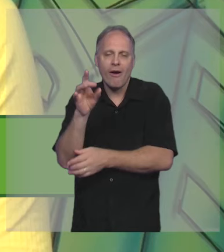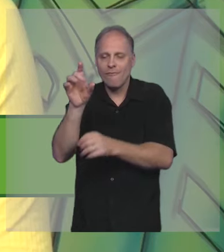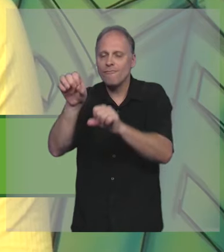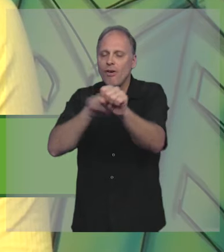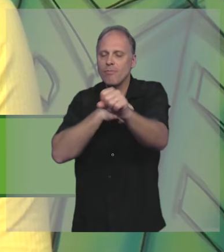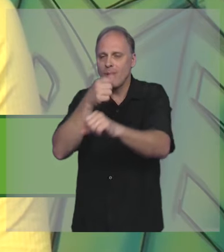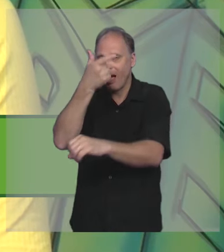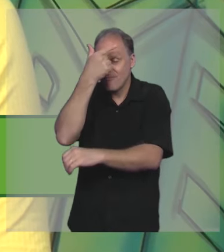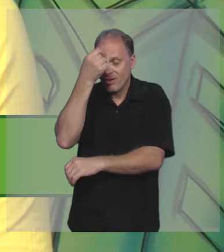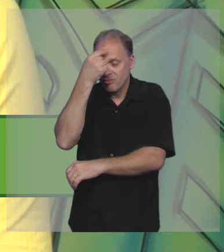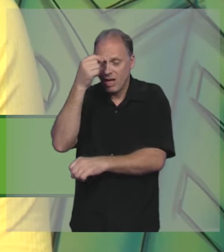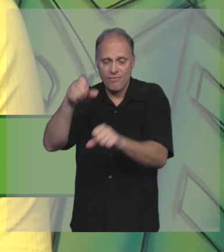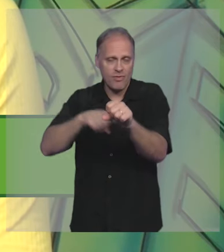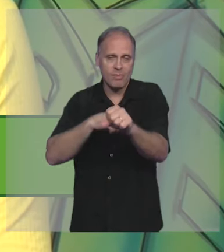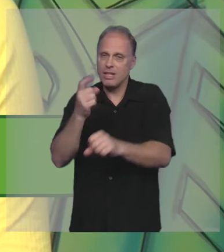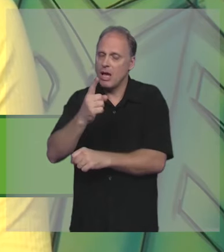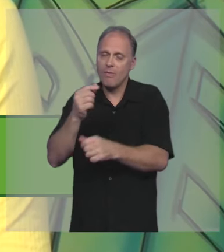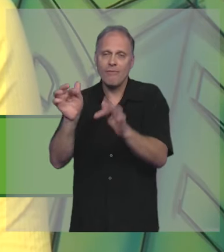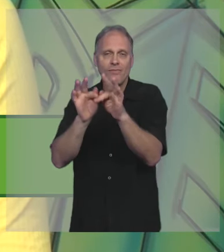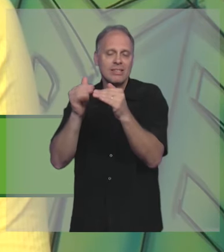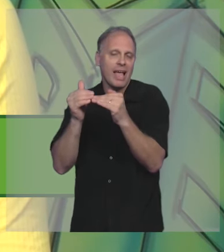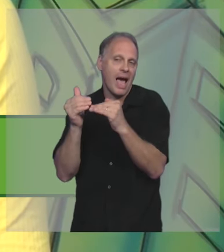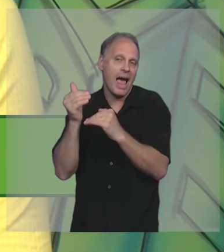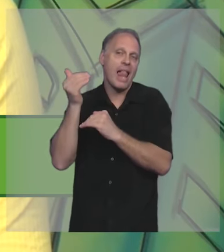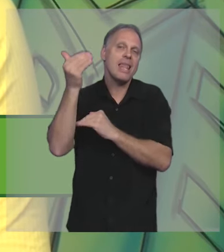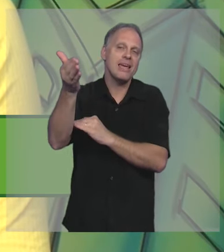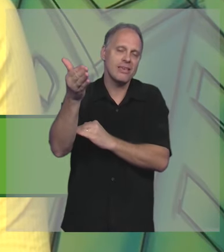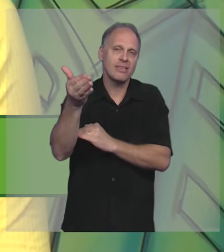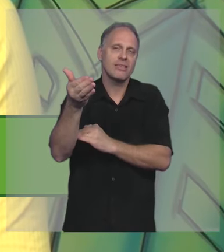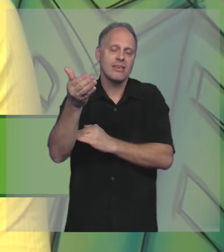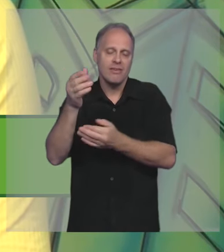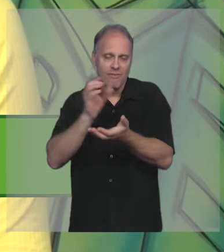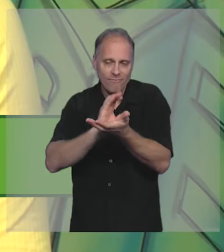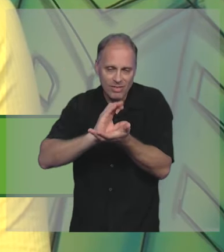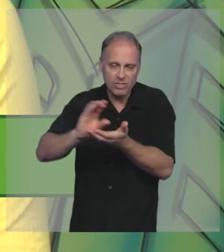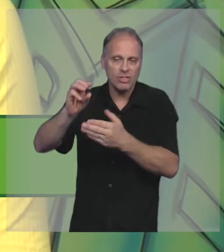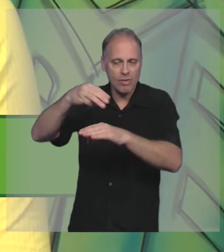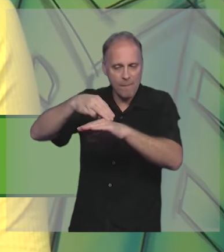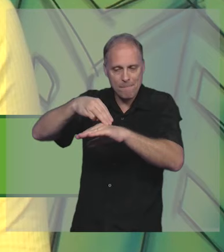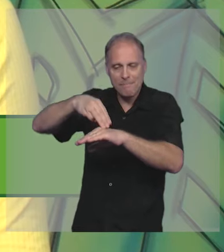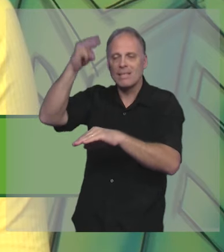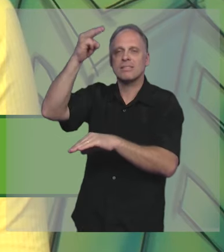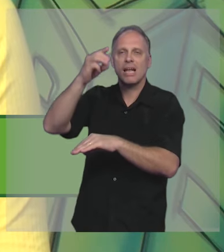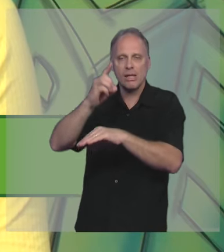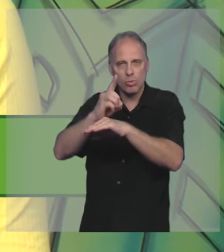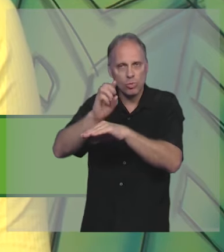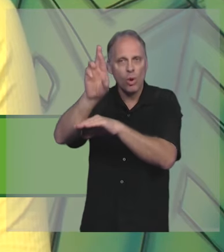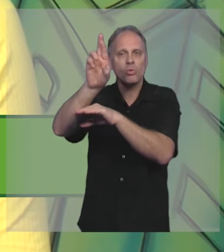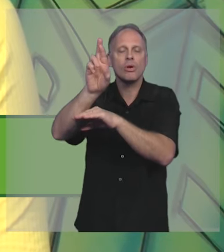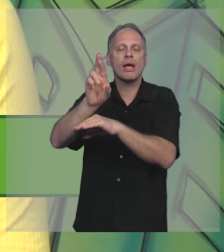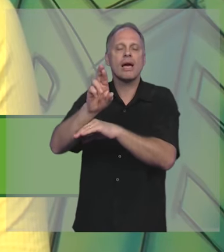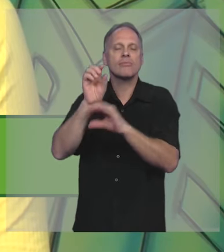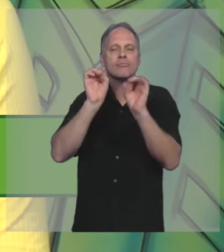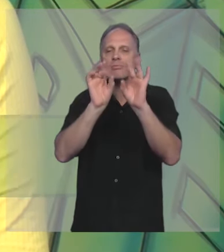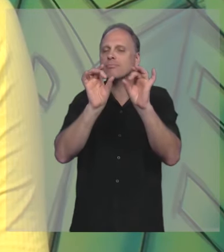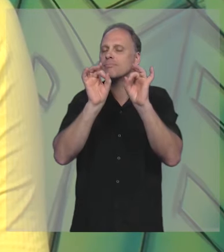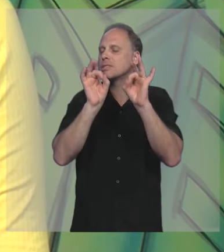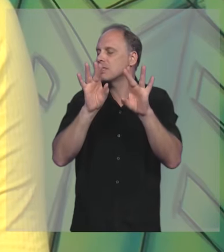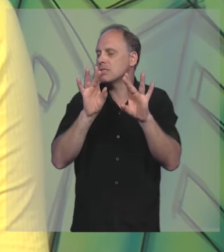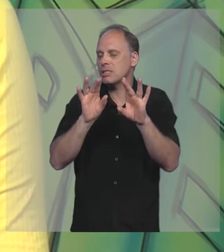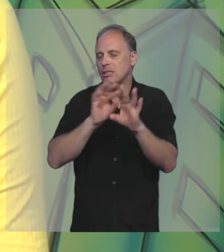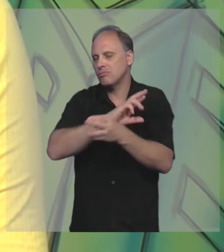da graduação, né? A Fevale vai muito além, investindo em mestrados, doutorados,